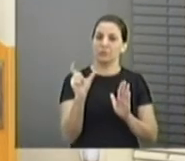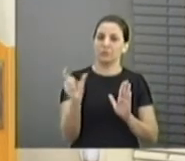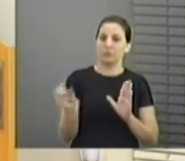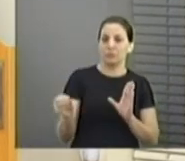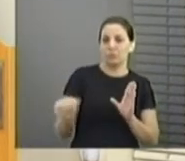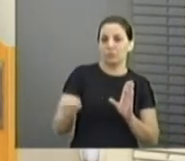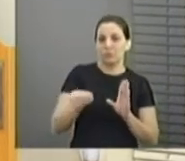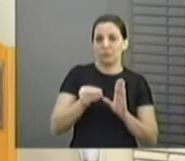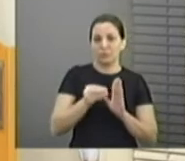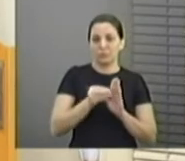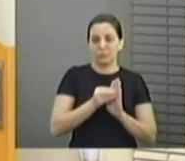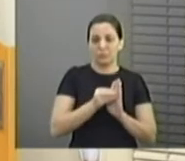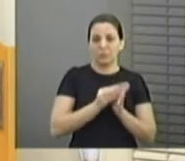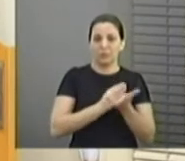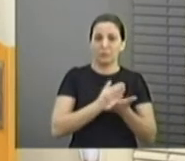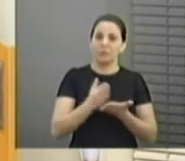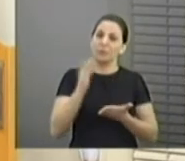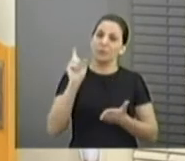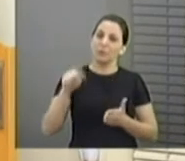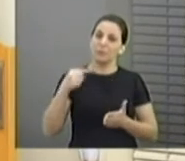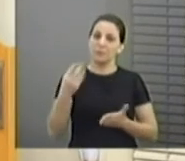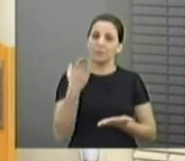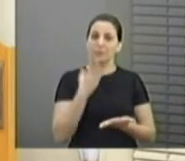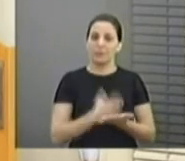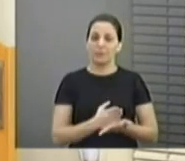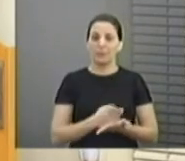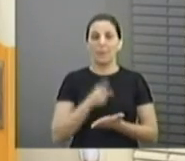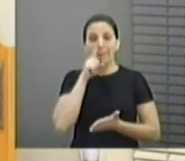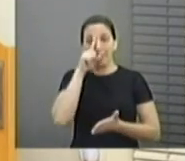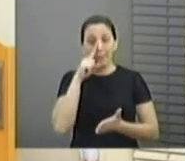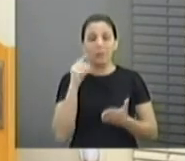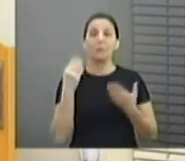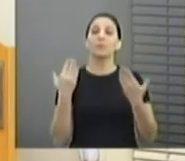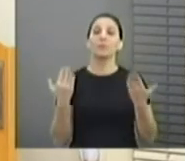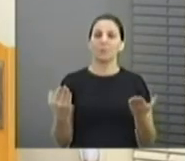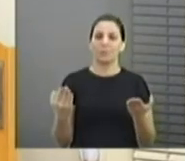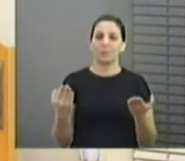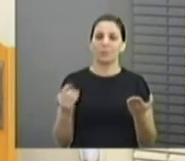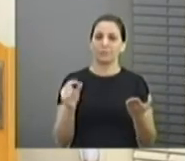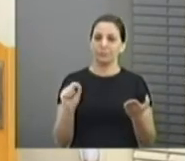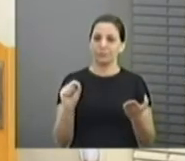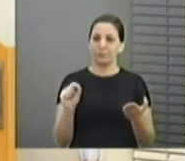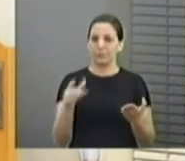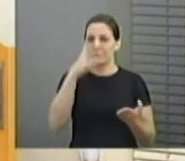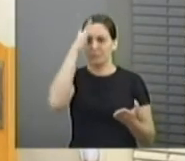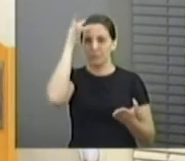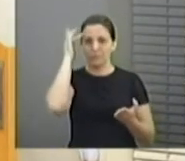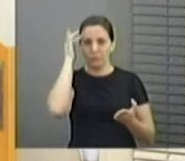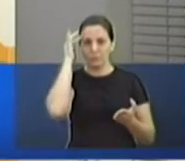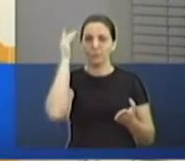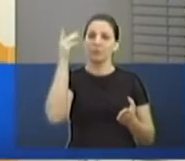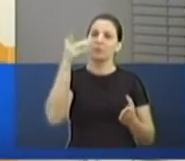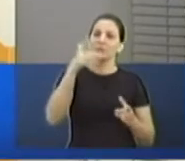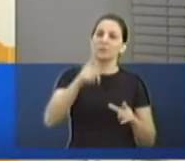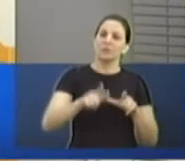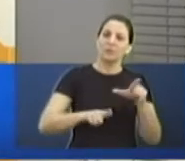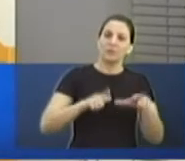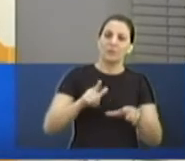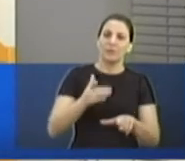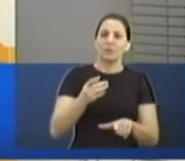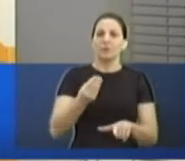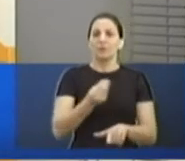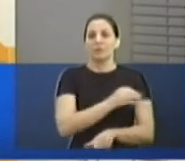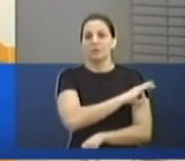entrada e depois congelou. Qual que é o risco? O risco é fazer com que os funcionários públicos da prefeitura sintam